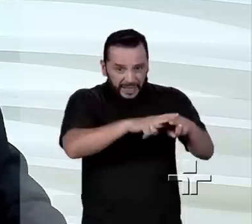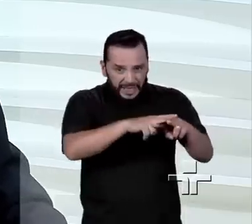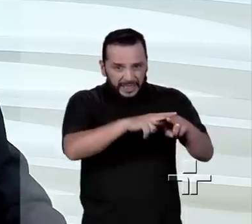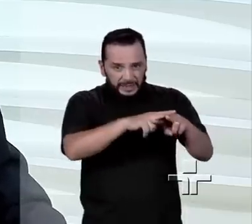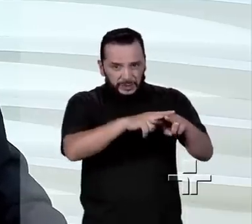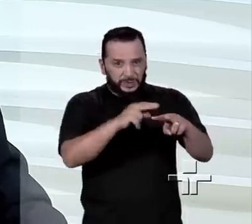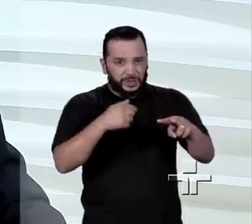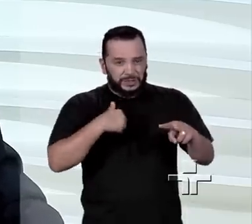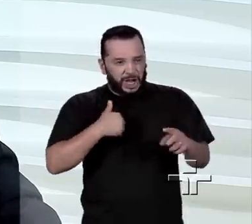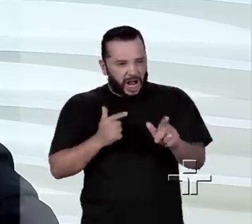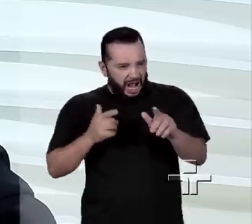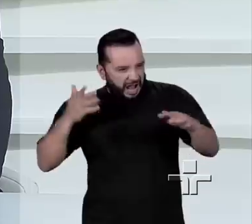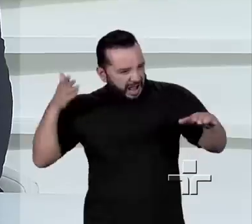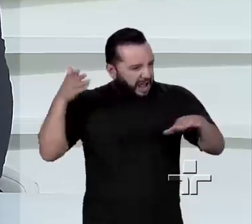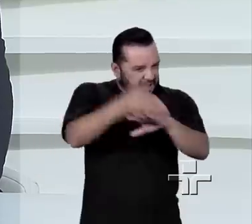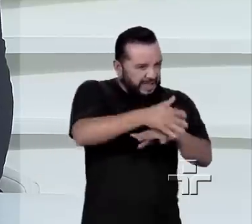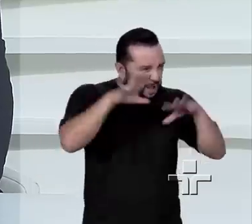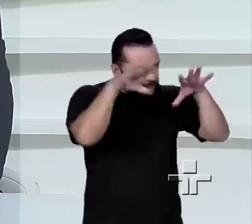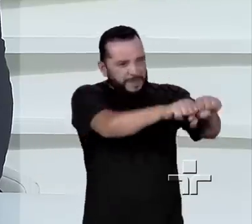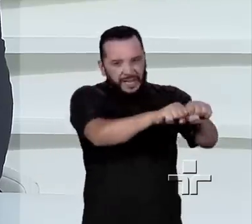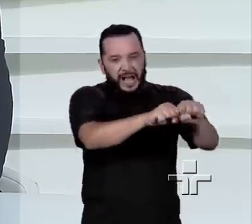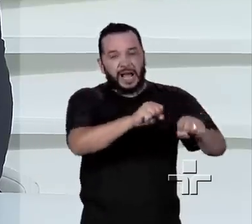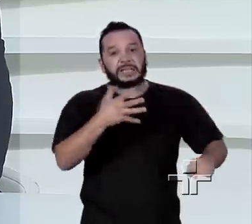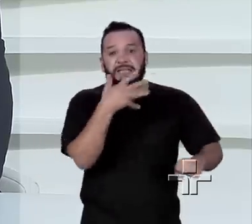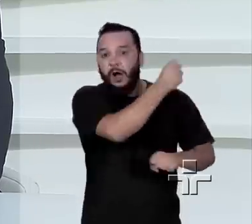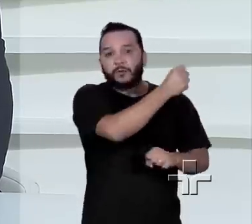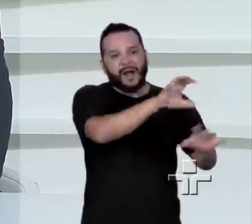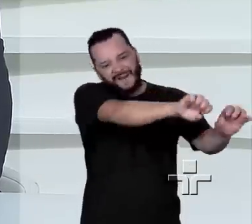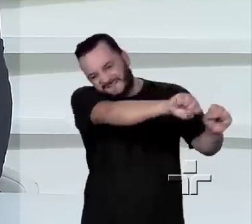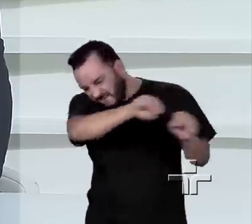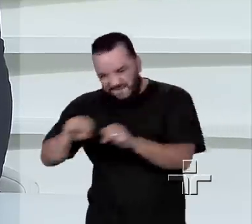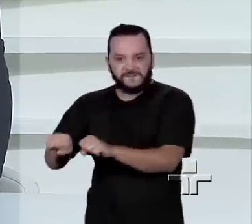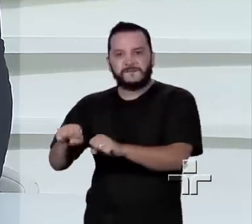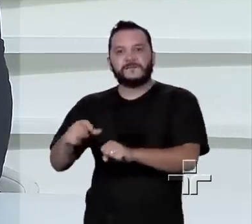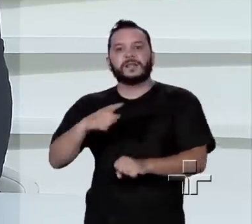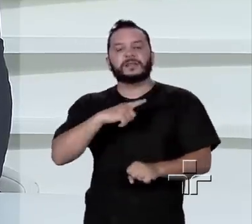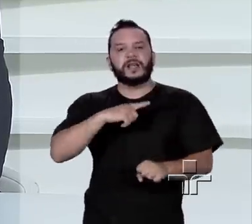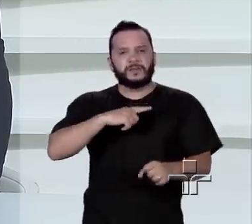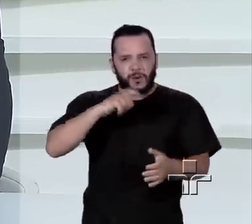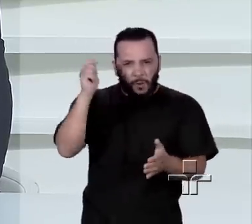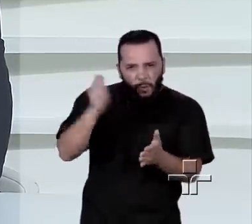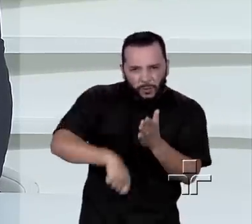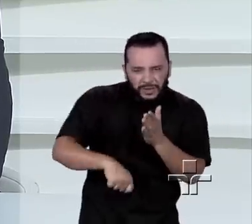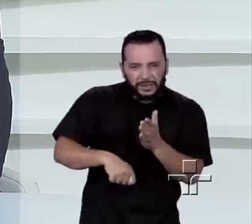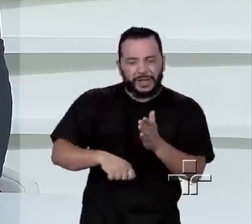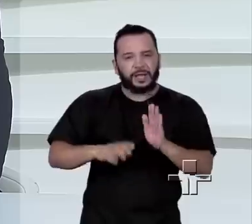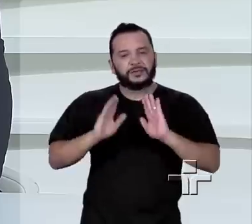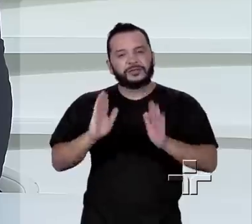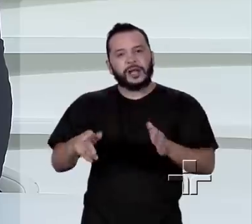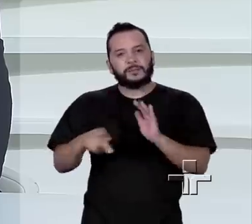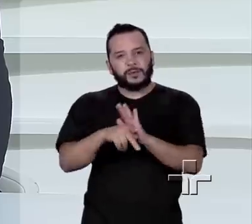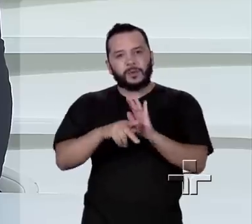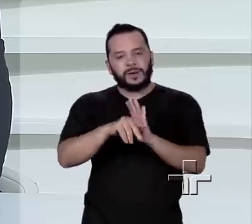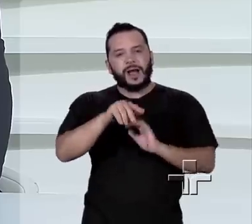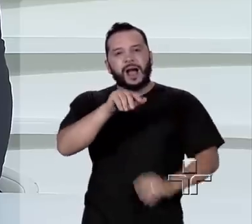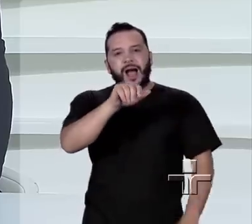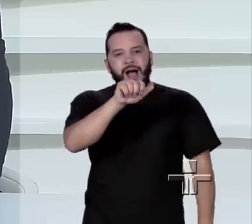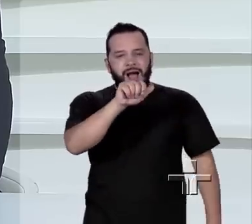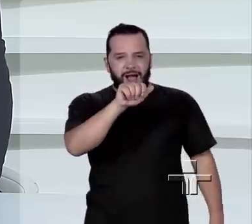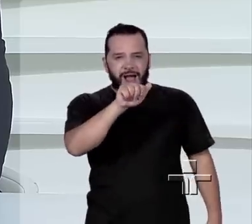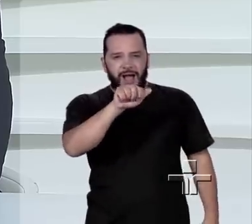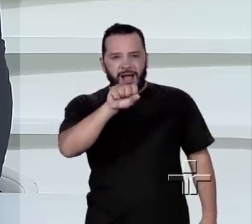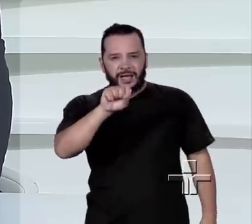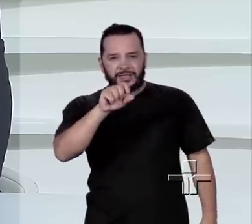mandei ao comandante militar Agora, uma coisa que me chamou a atenção, que o senhor cita que foram contratados membros das Farc e